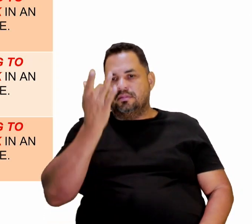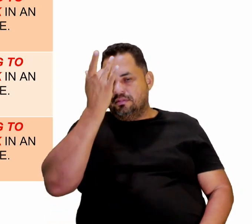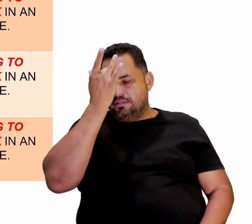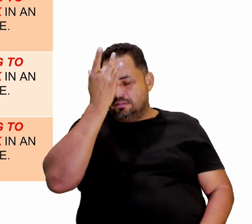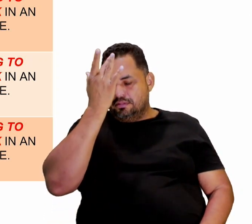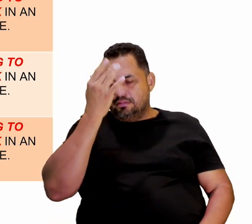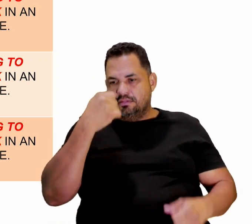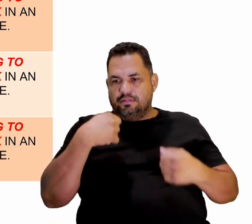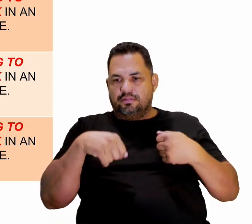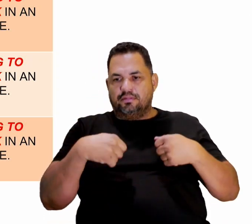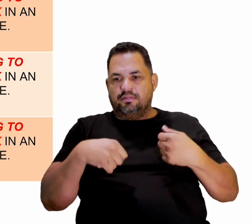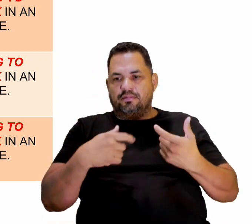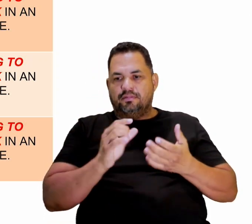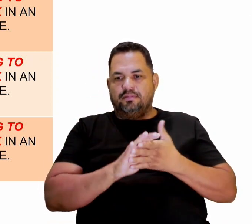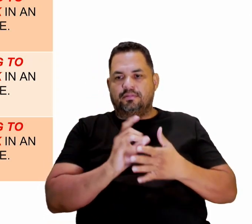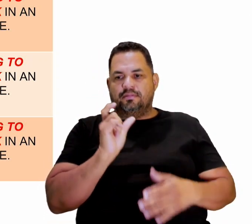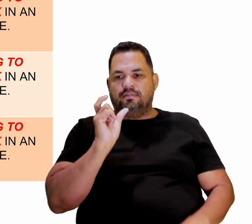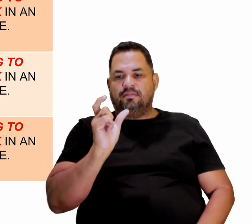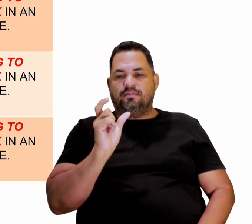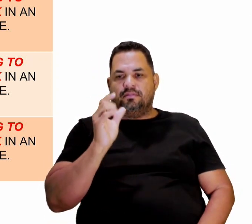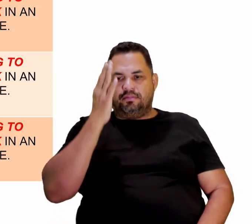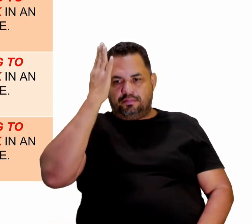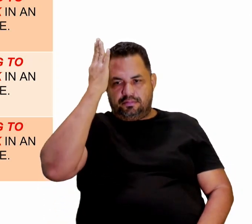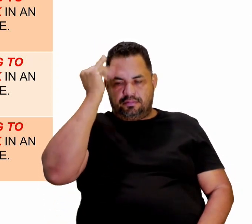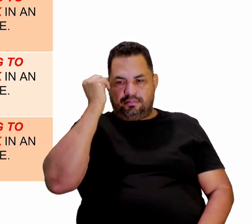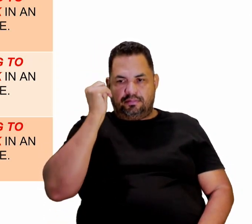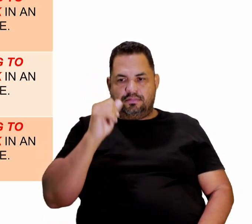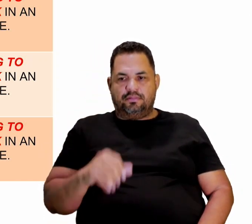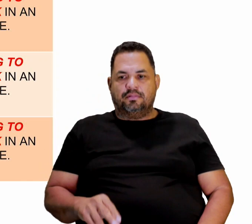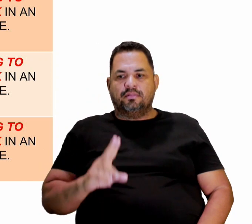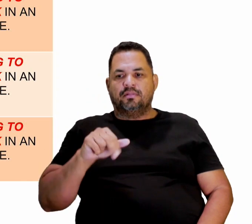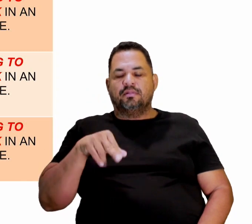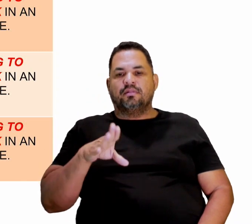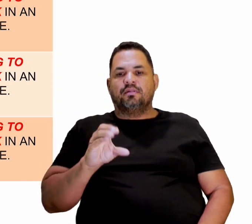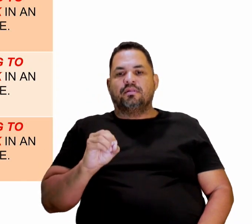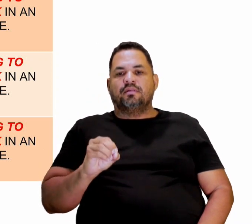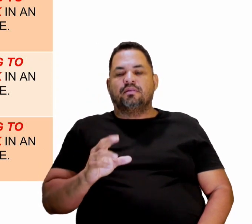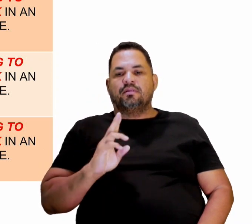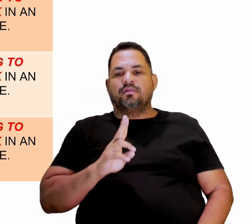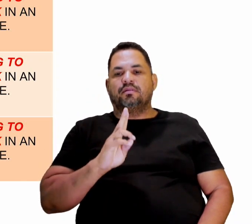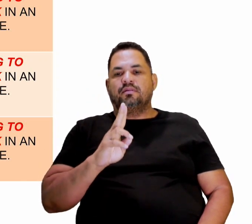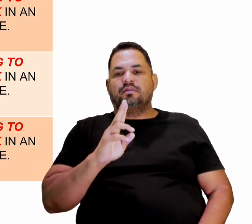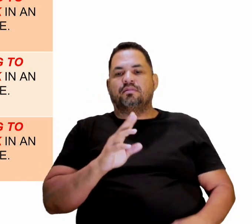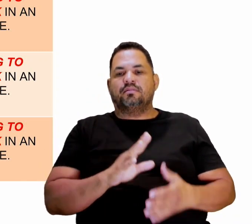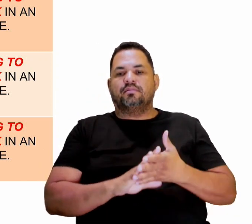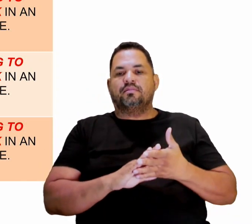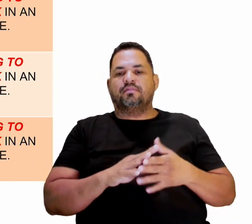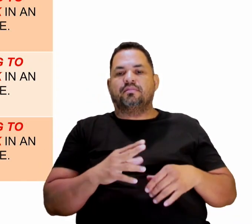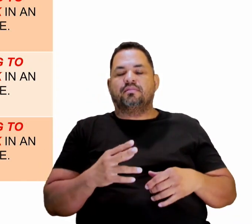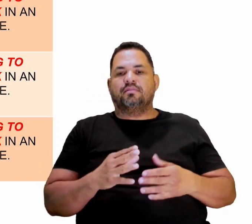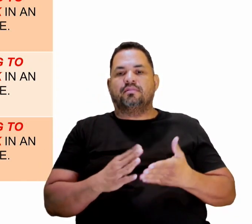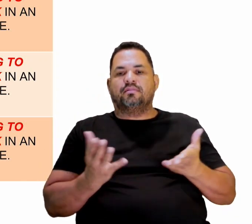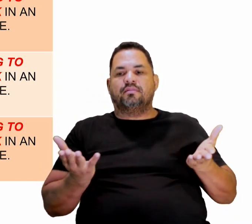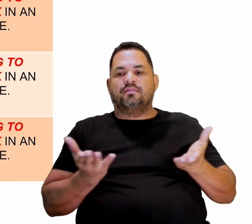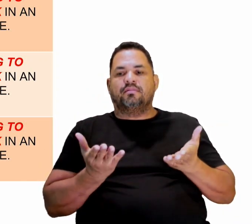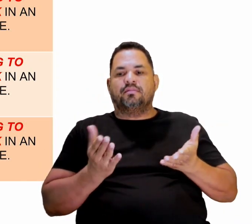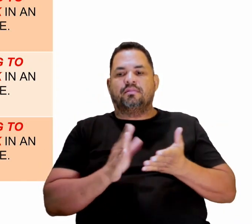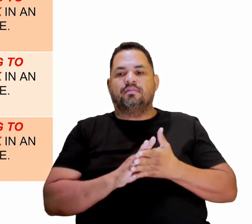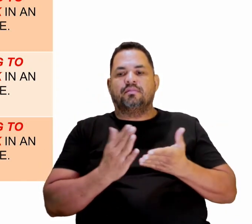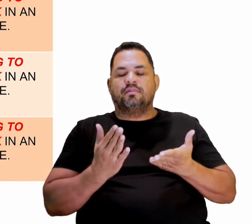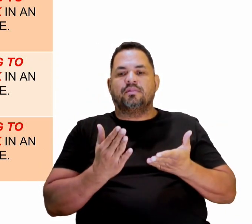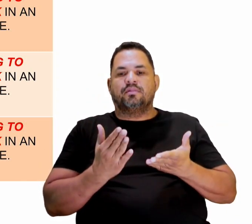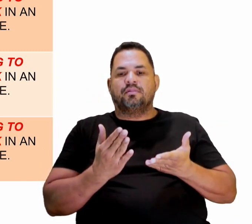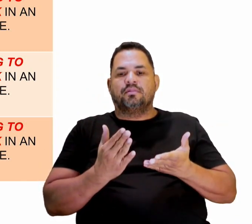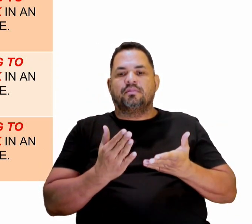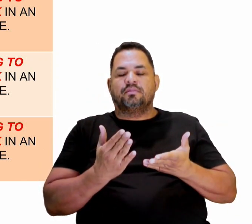você só precisa daquela palavrinha que vocês sabem que é o not notch sempre vem para negar só que agora qual é a posição